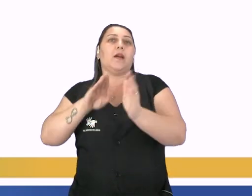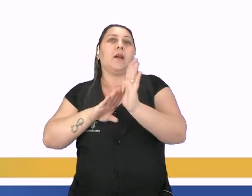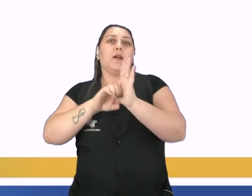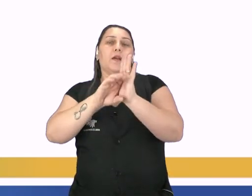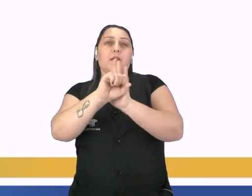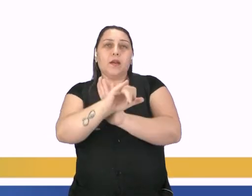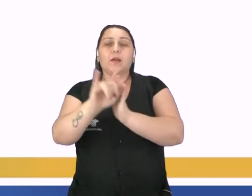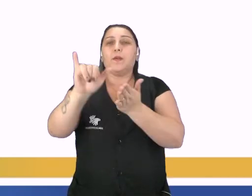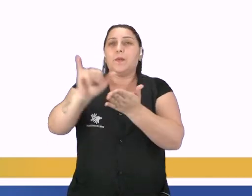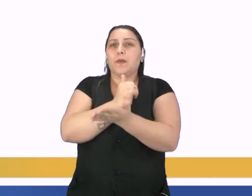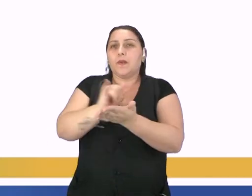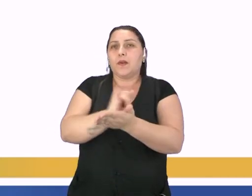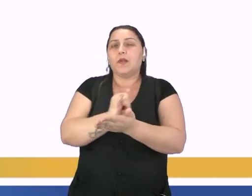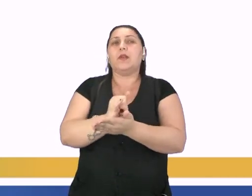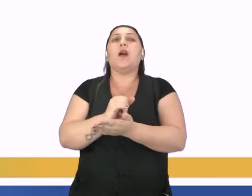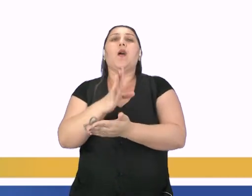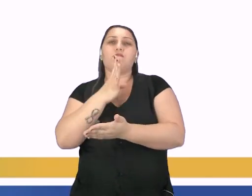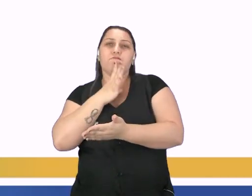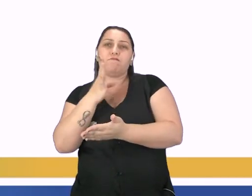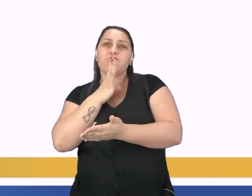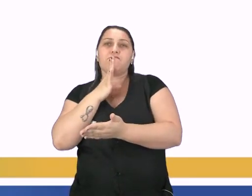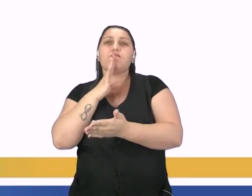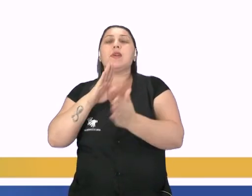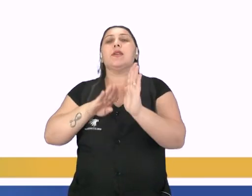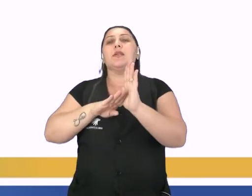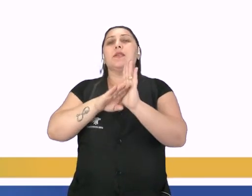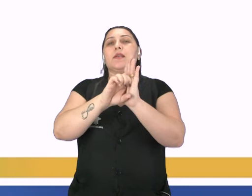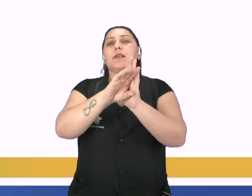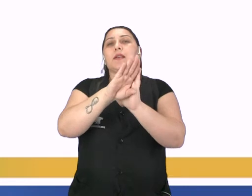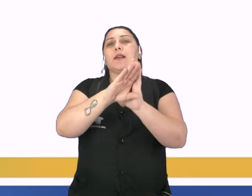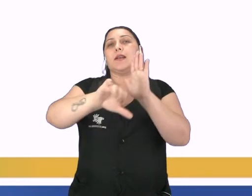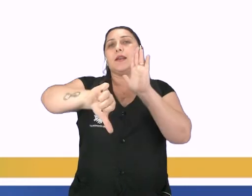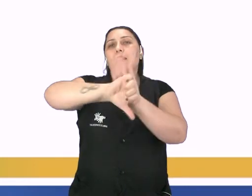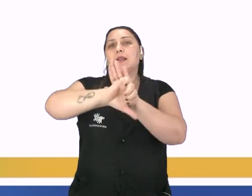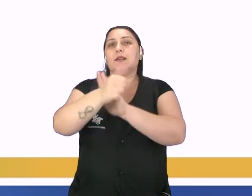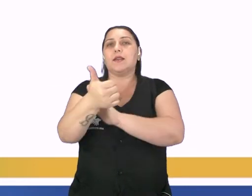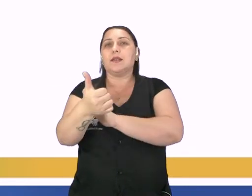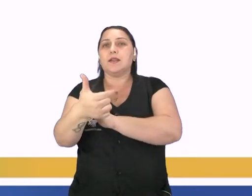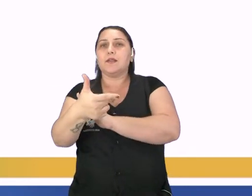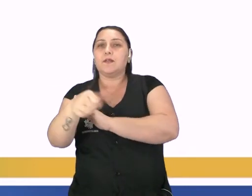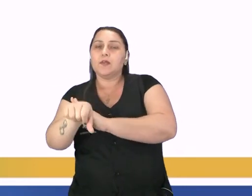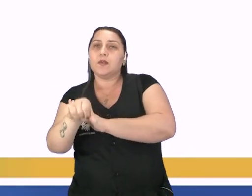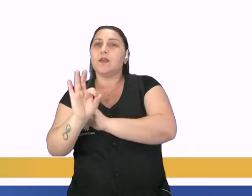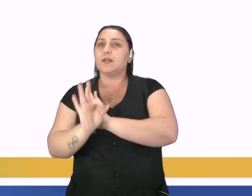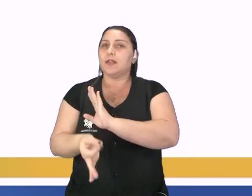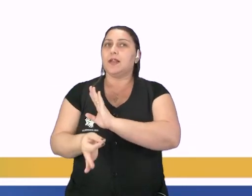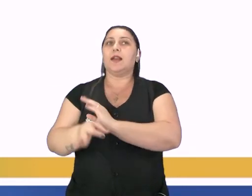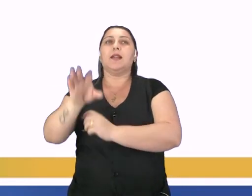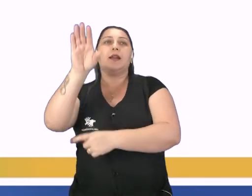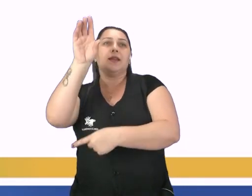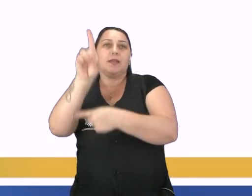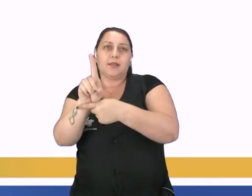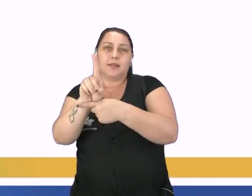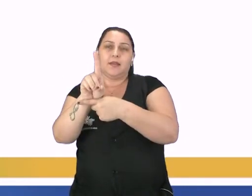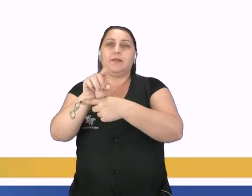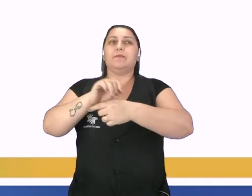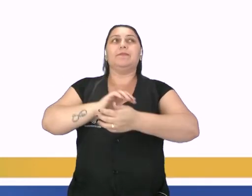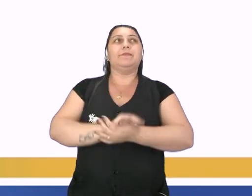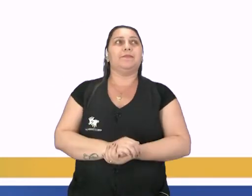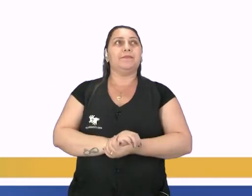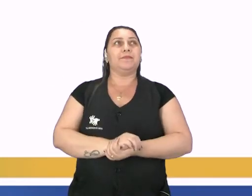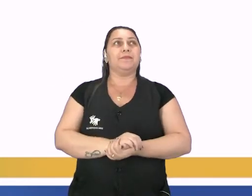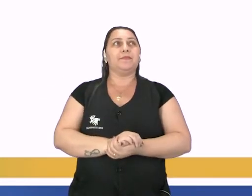de Nova York. Então, como também é conhecida essa crise de 29? Tá muito fácil, certo? A alternativa certa é a letra